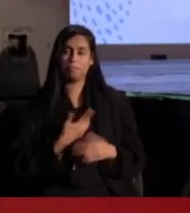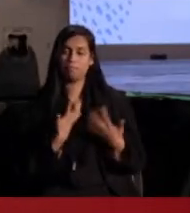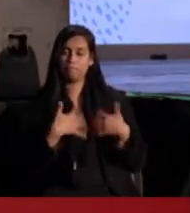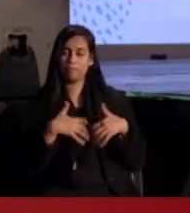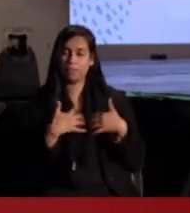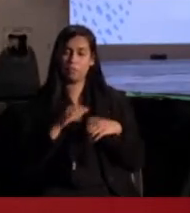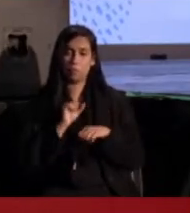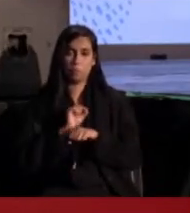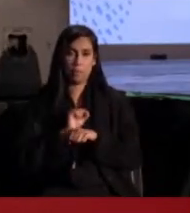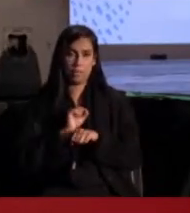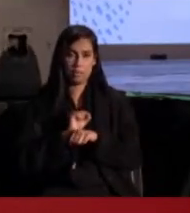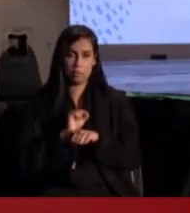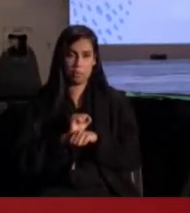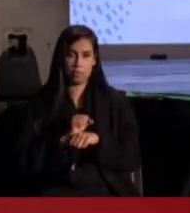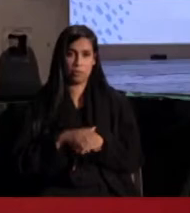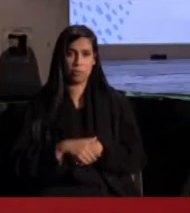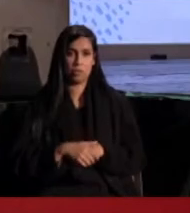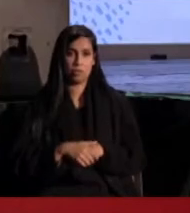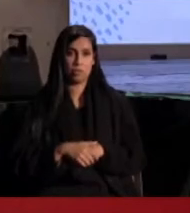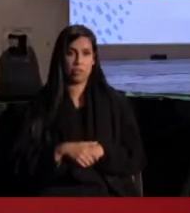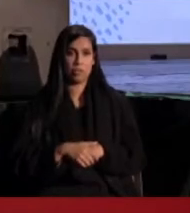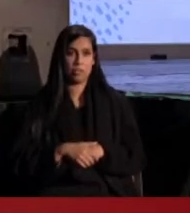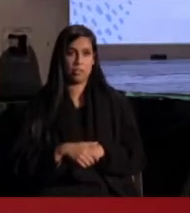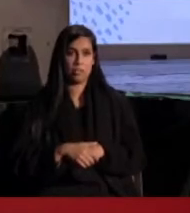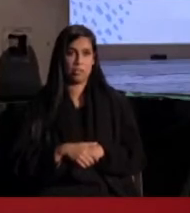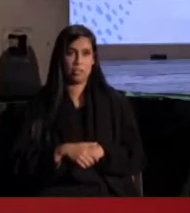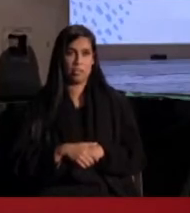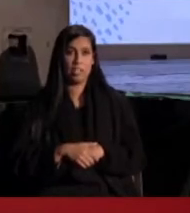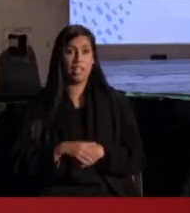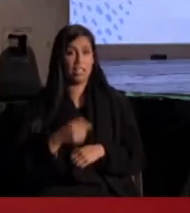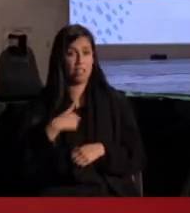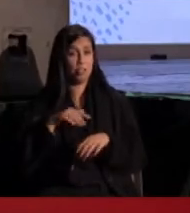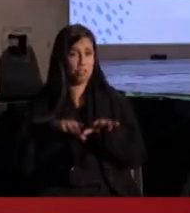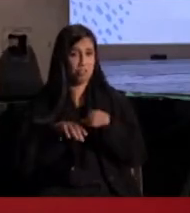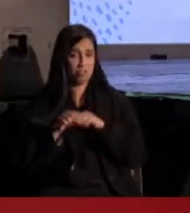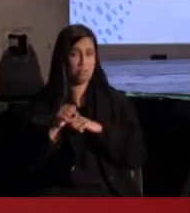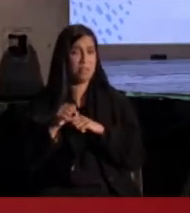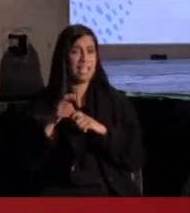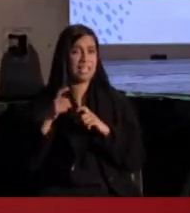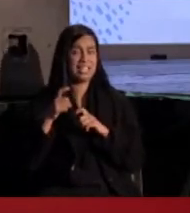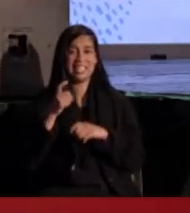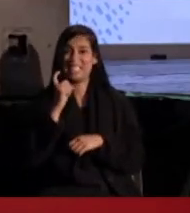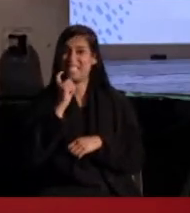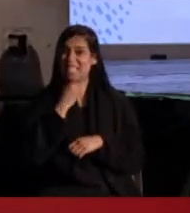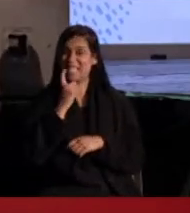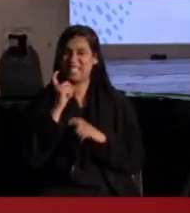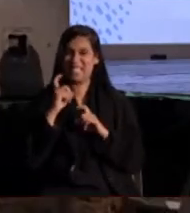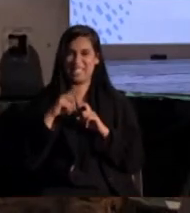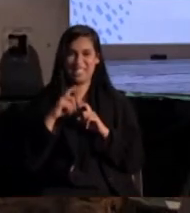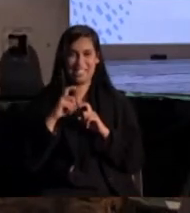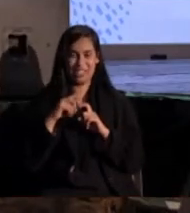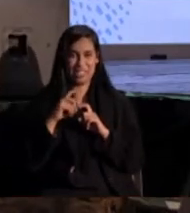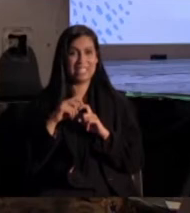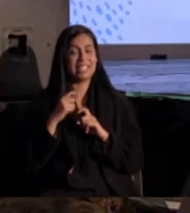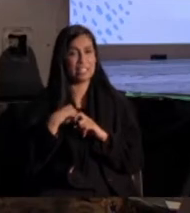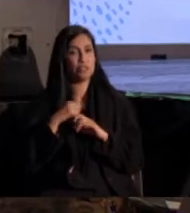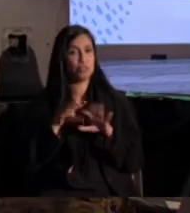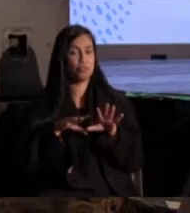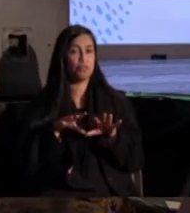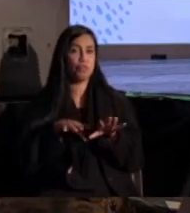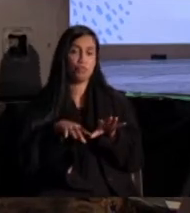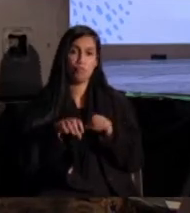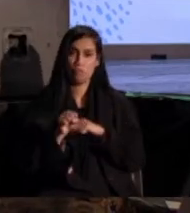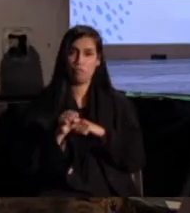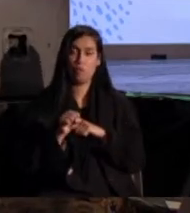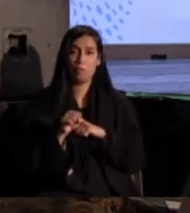região, viva a odontologia que me produziu em mim, dizia ele, né, a minha terceira dentição. Se não fossem os